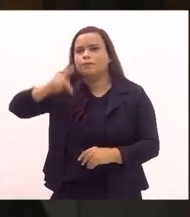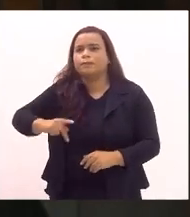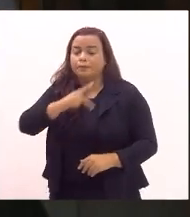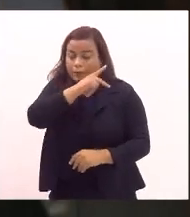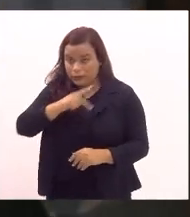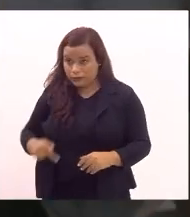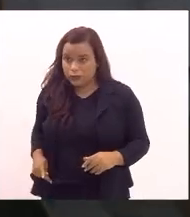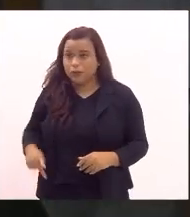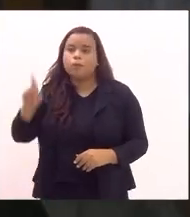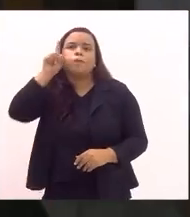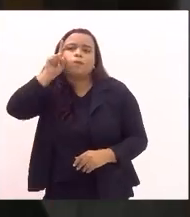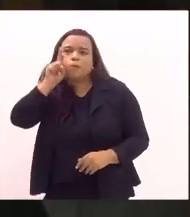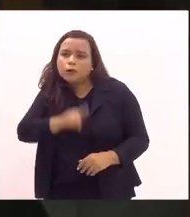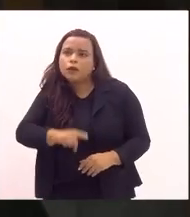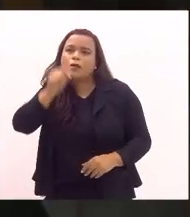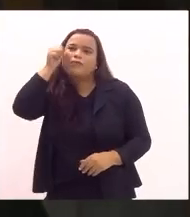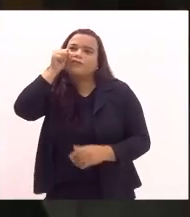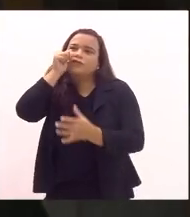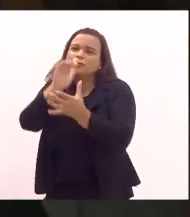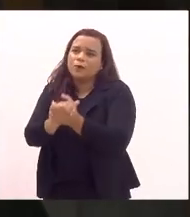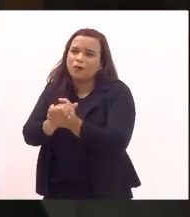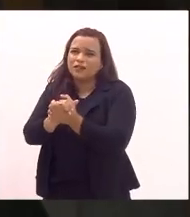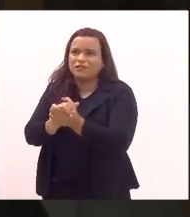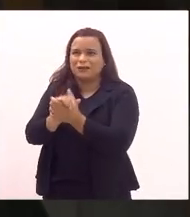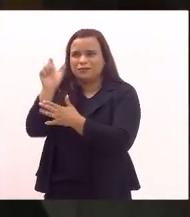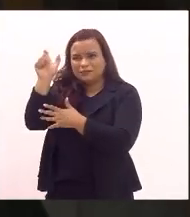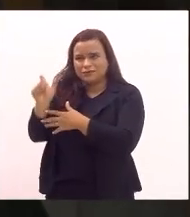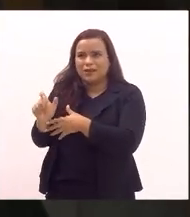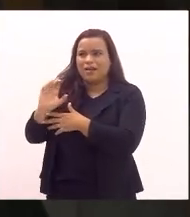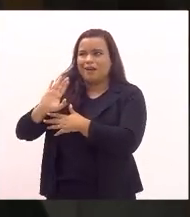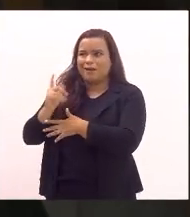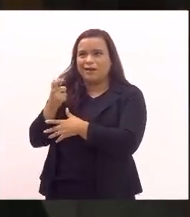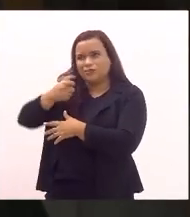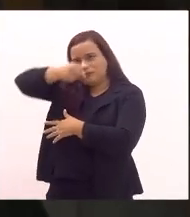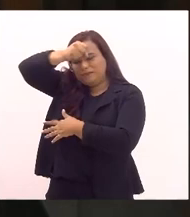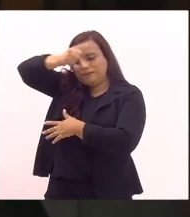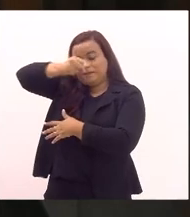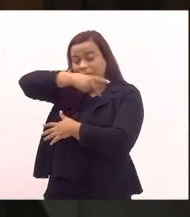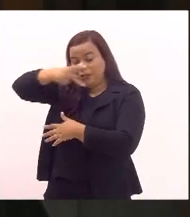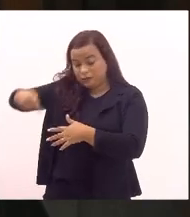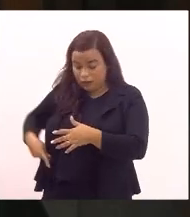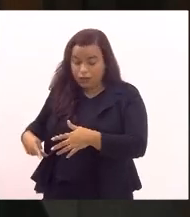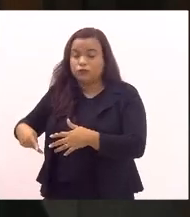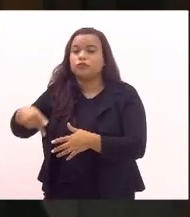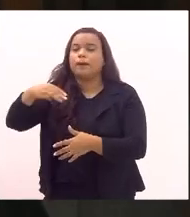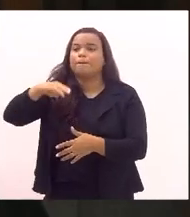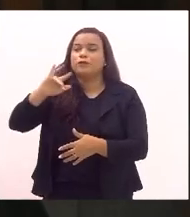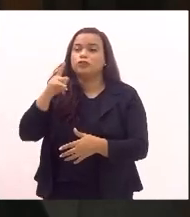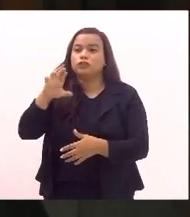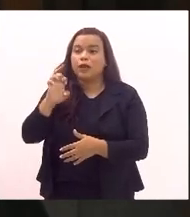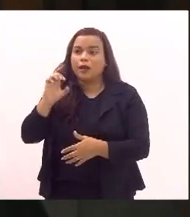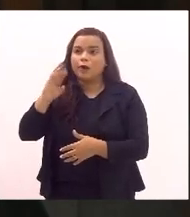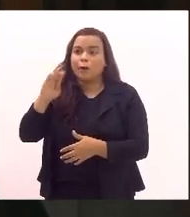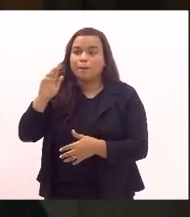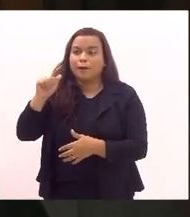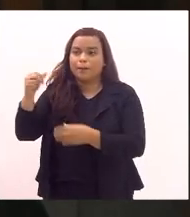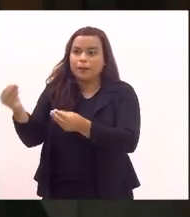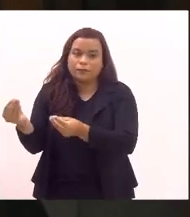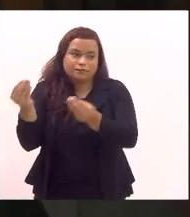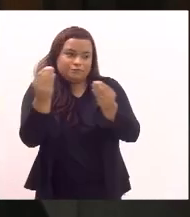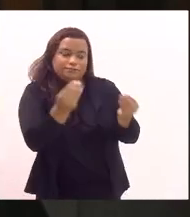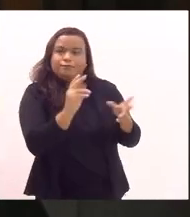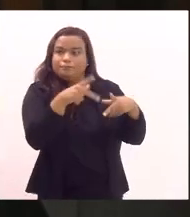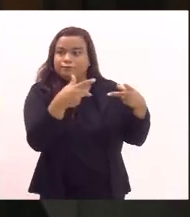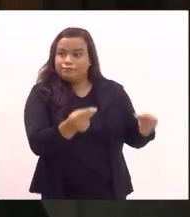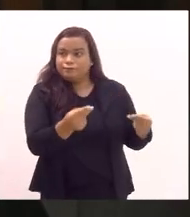primeira-dama naquele momento Michelle Obama Quem foi comandante do 6º Batalhão